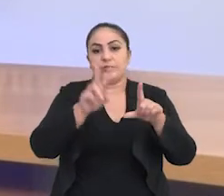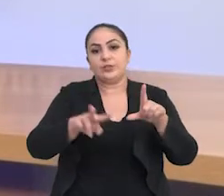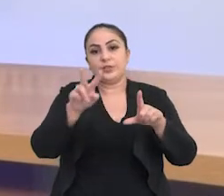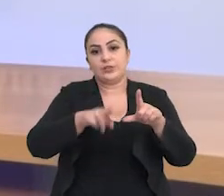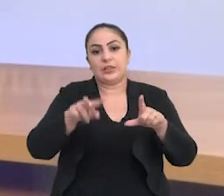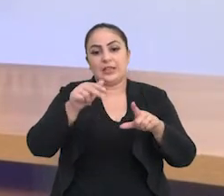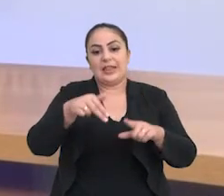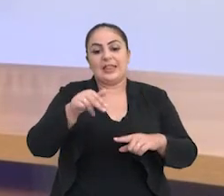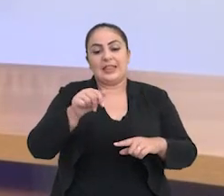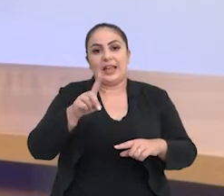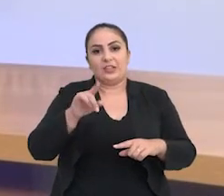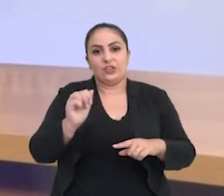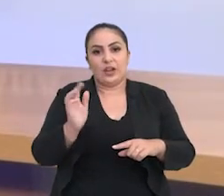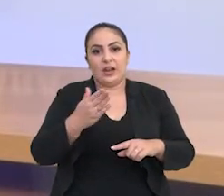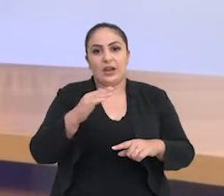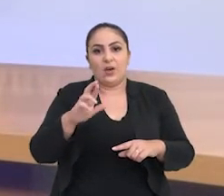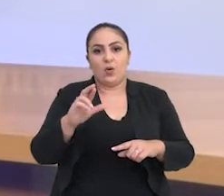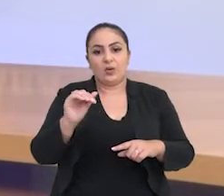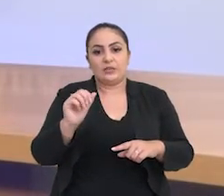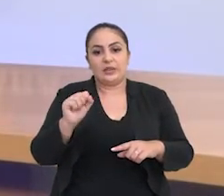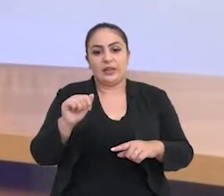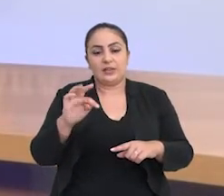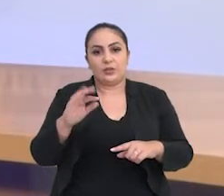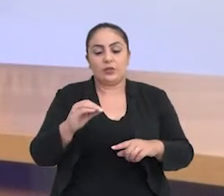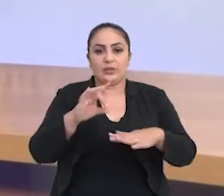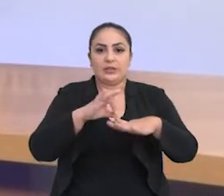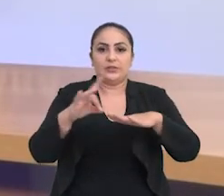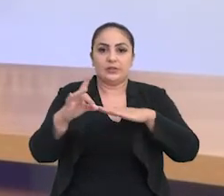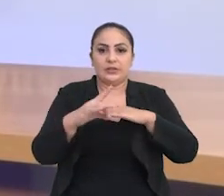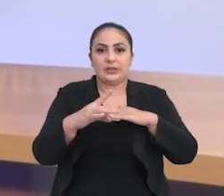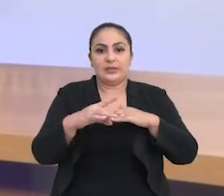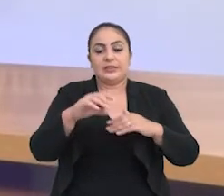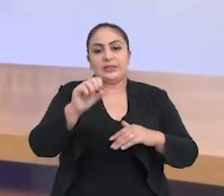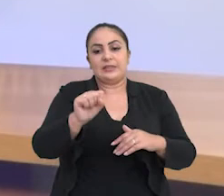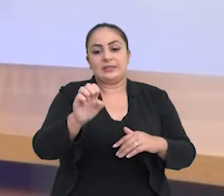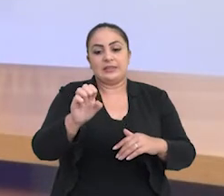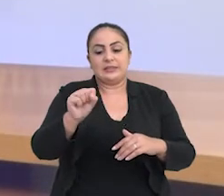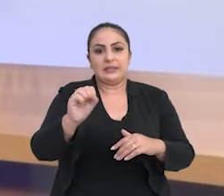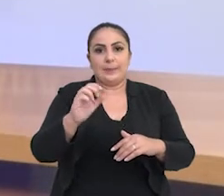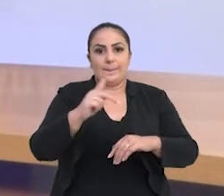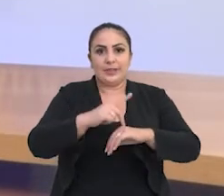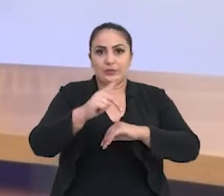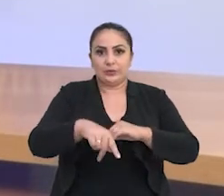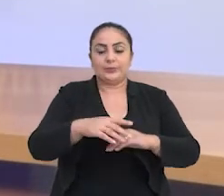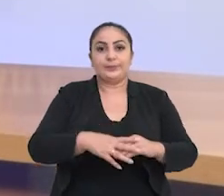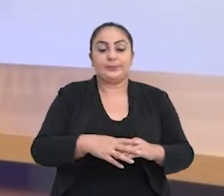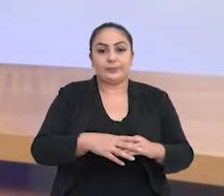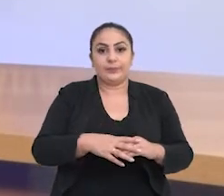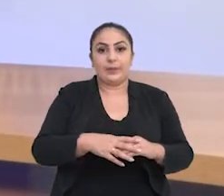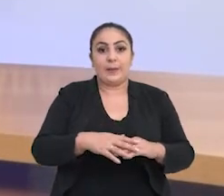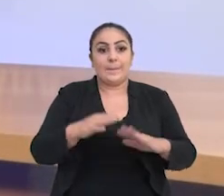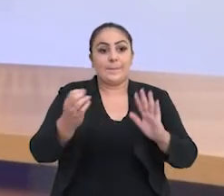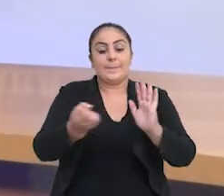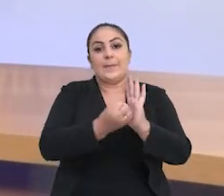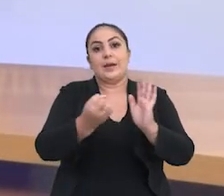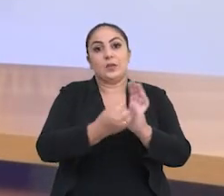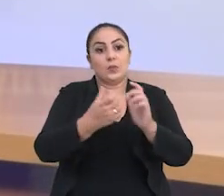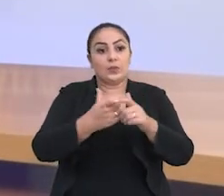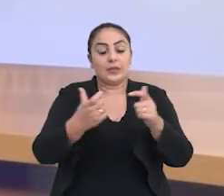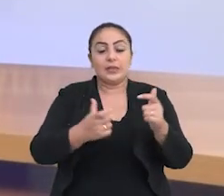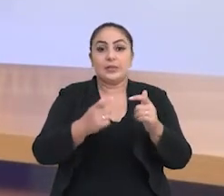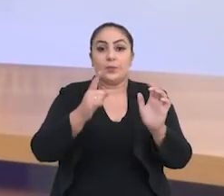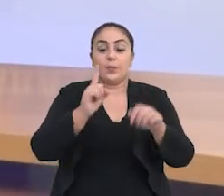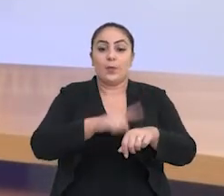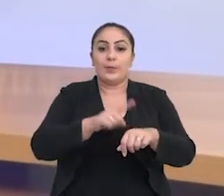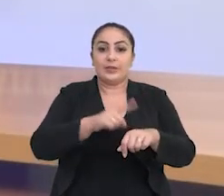exposição virtual de Nádia Rossato através das redes sociais do Sesc Passo Fundo. As obras marcam um